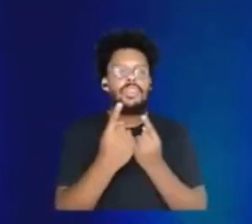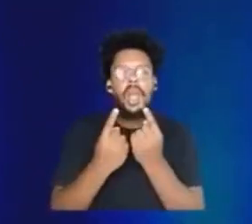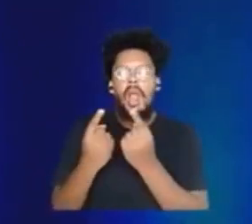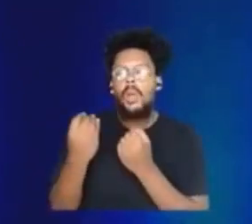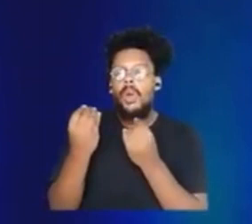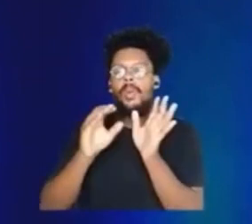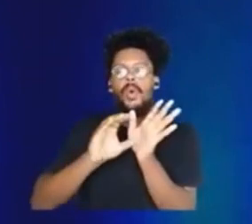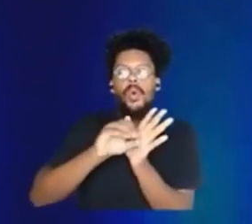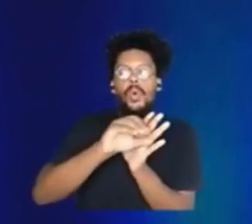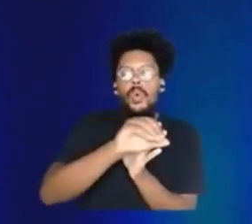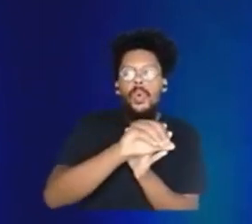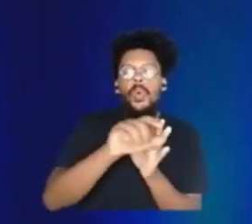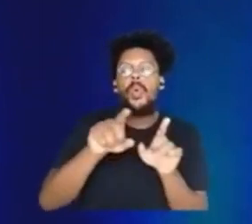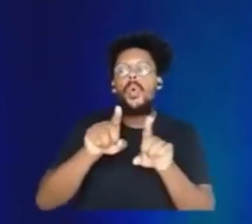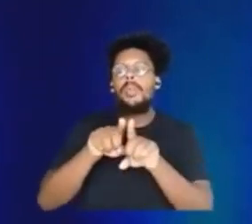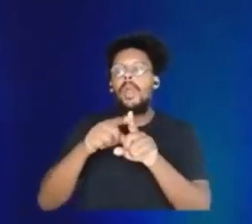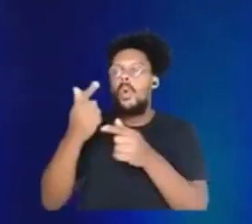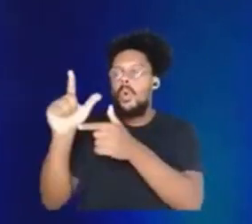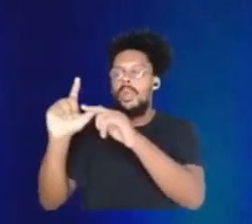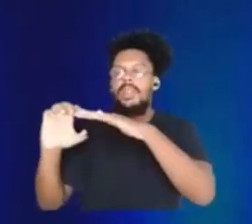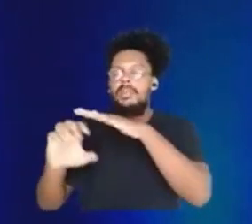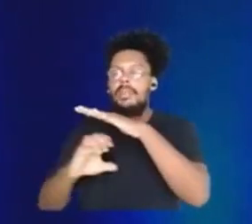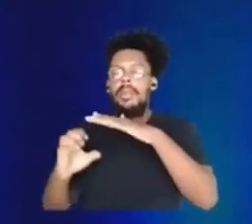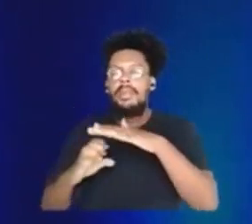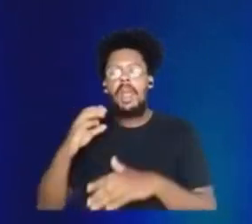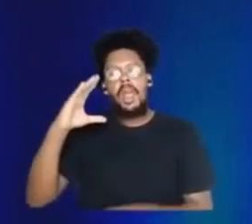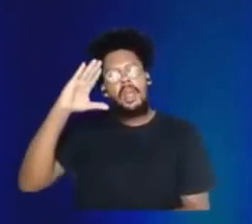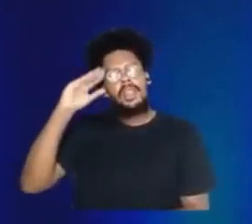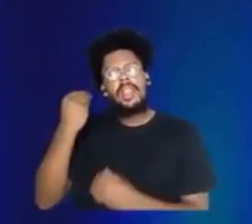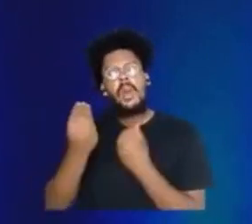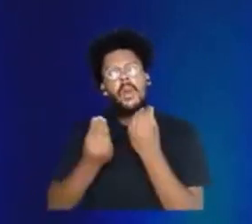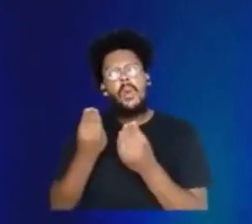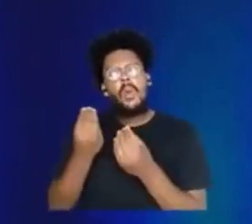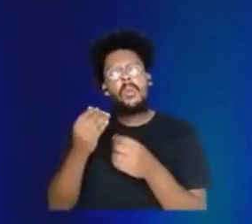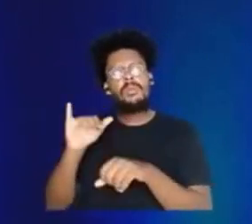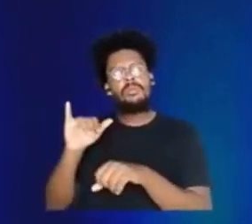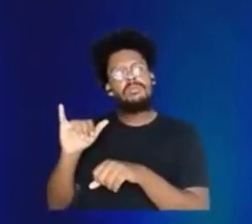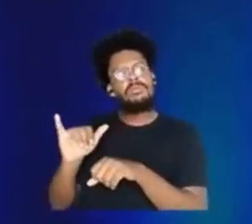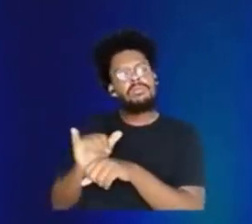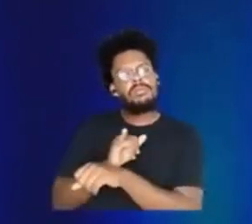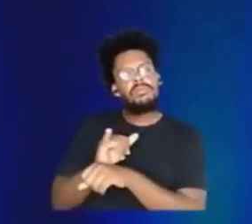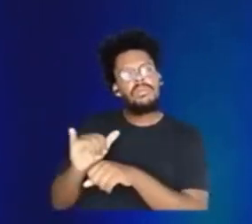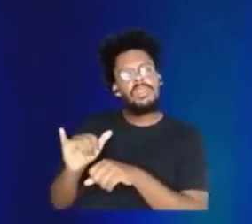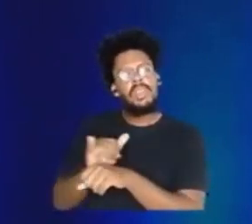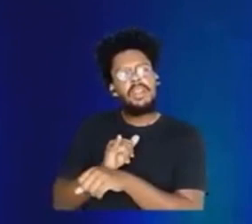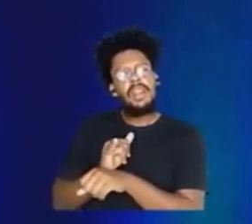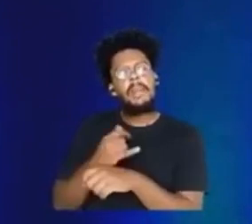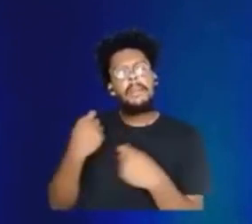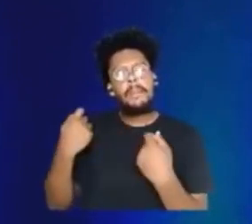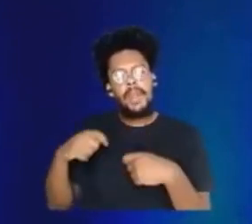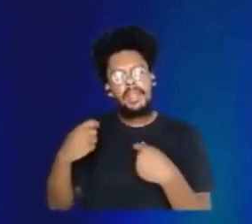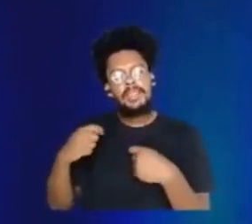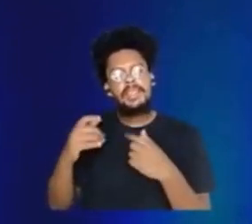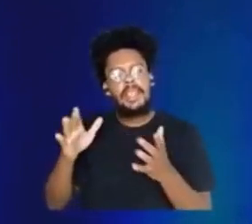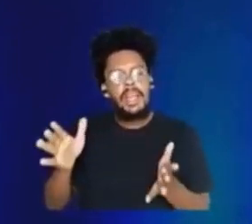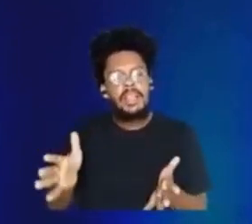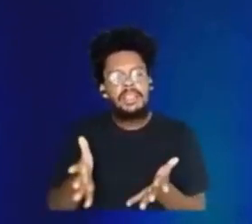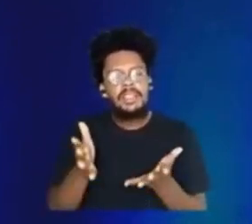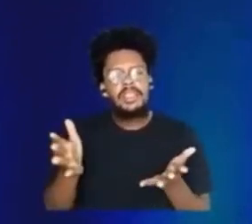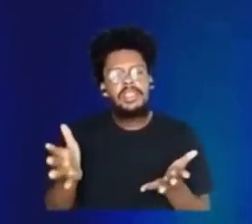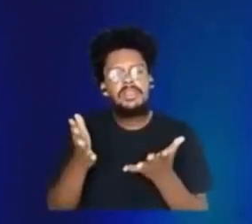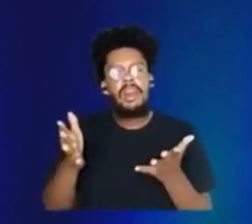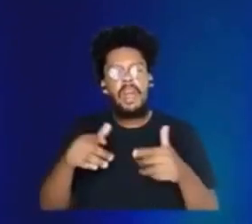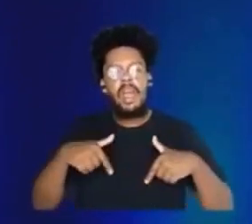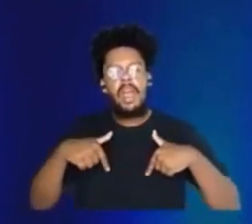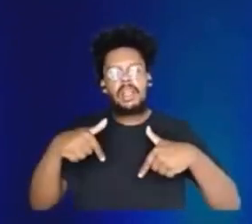quanto que esses mecanismos precisam também manter incentivos para as ações que são feitas diretamente pelas empresas, para eles não funcionarem como